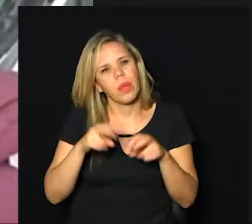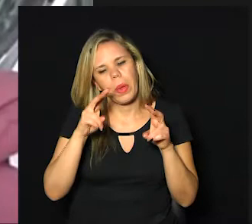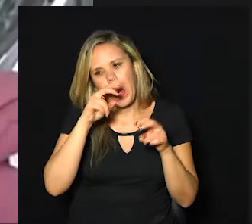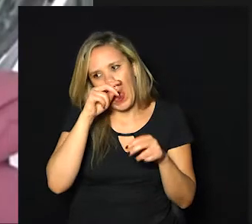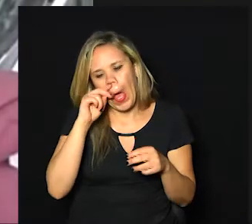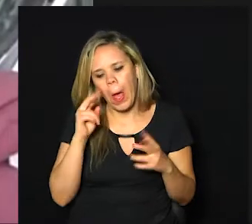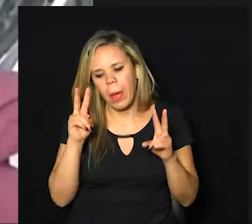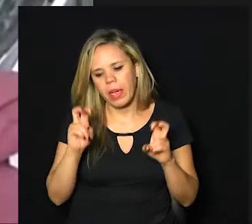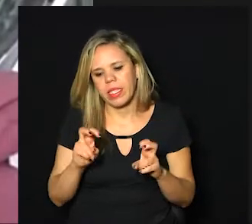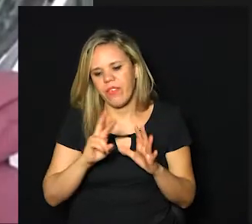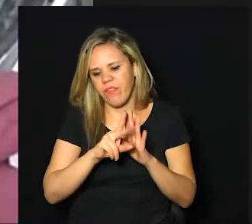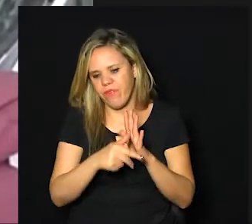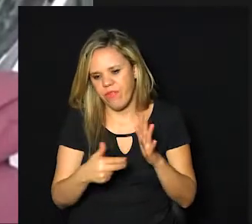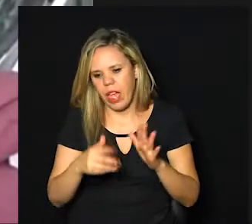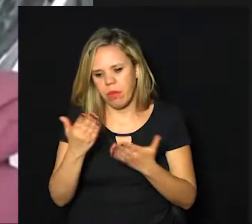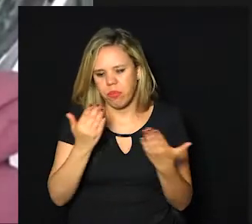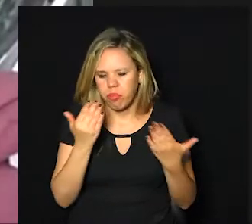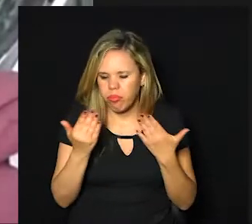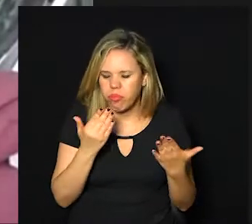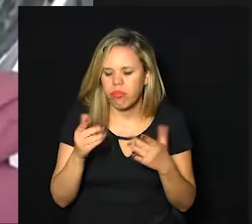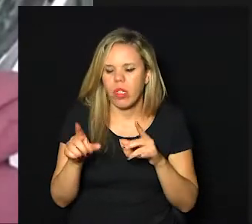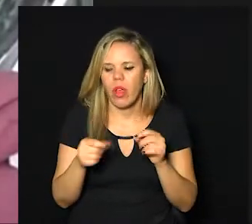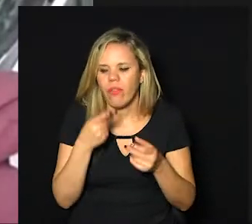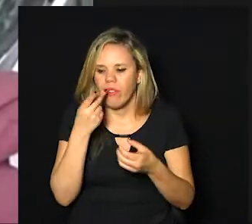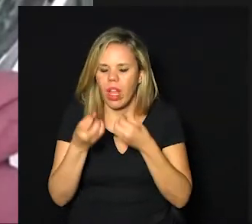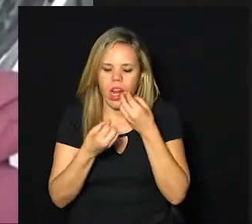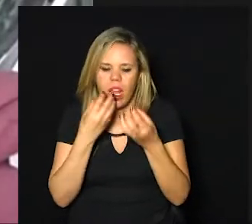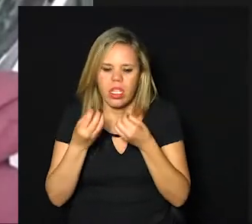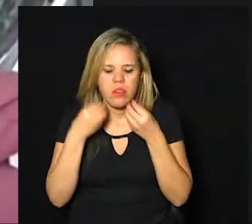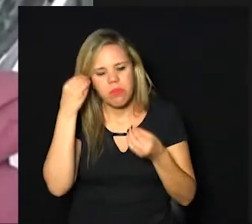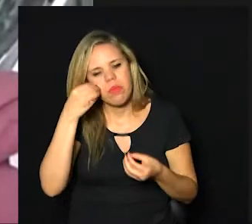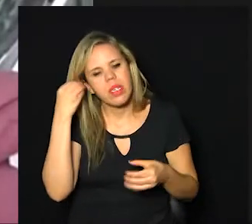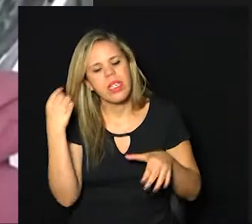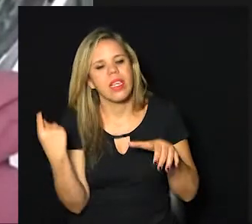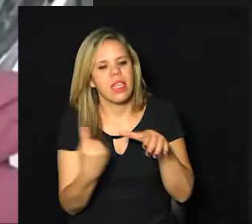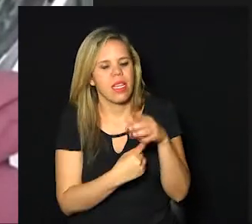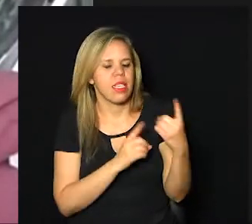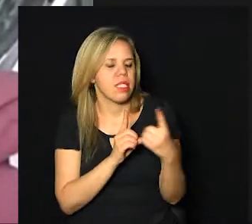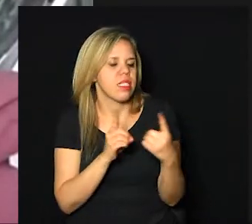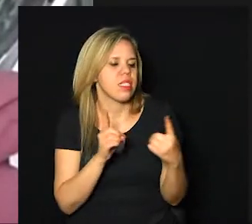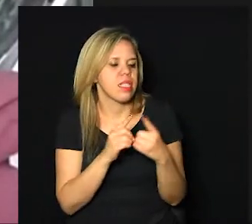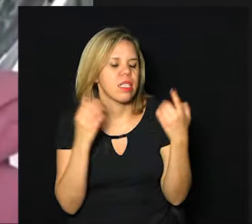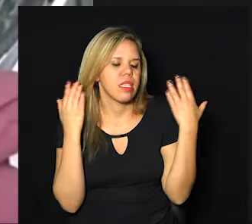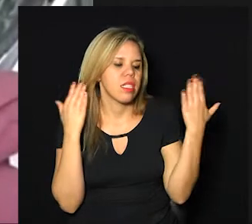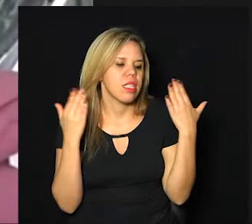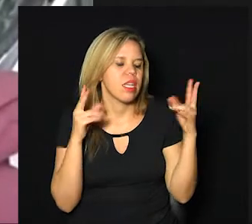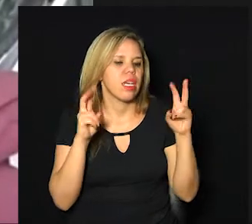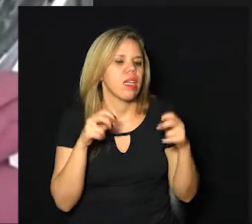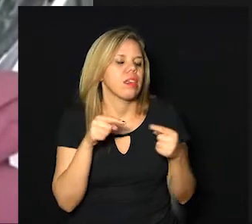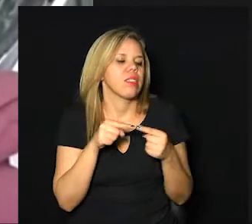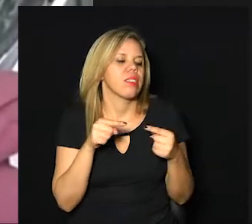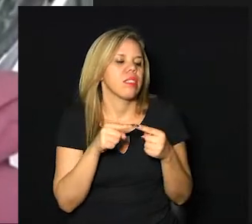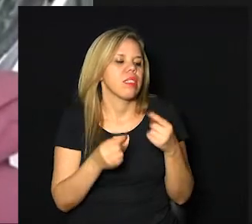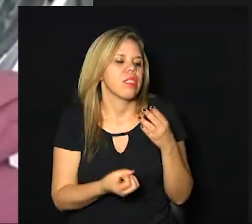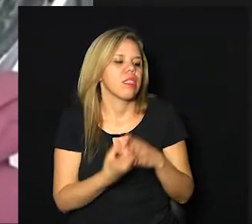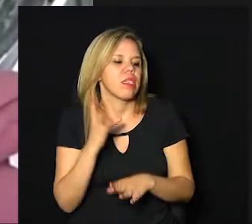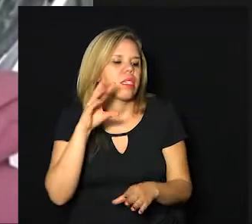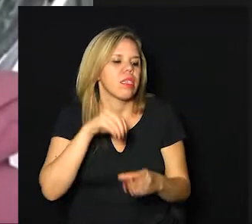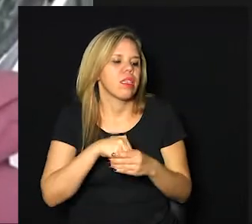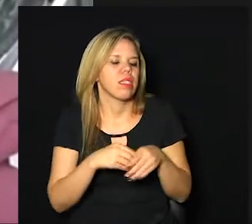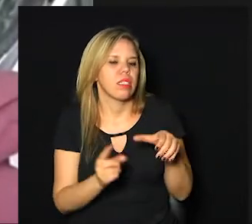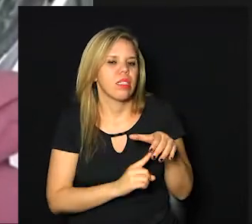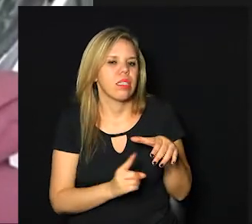tema? Eu fiz vários temas que eu poderia falar, de experiência clínica e tal. Qual que é o tema que eu vejo que mais aparece dentro da